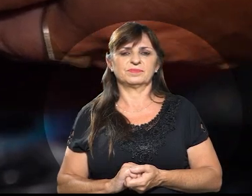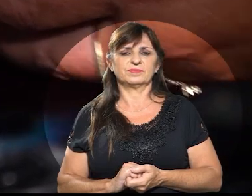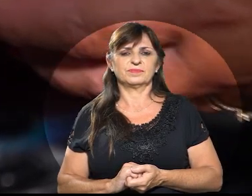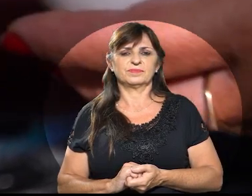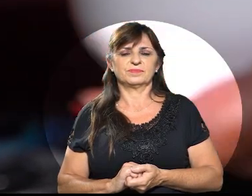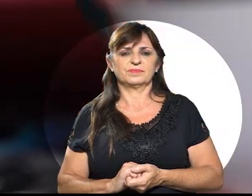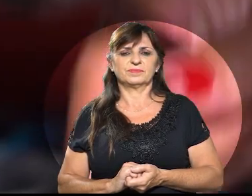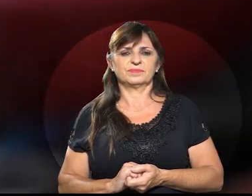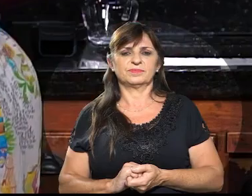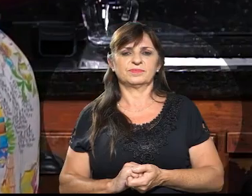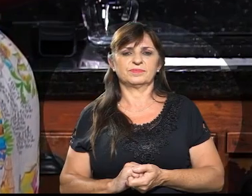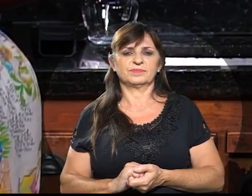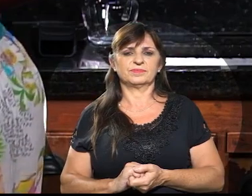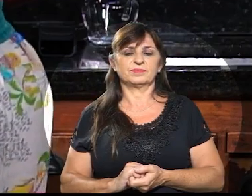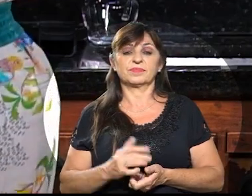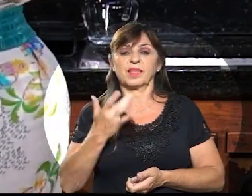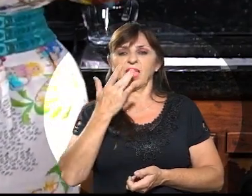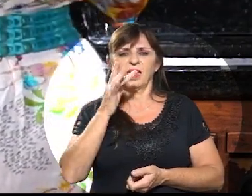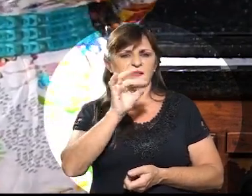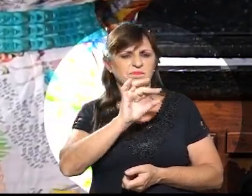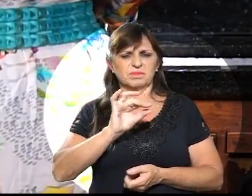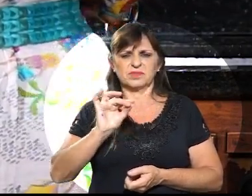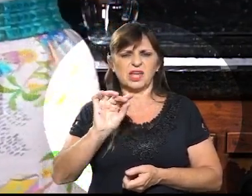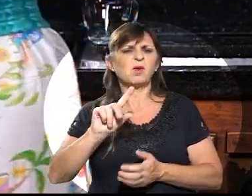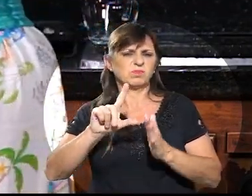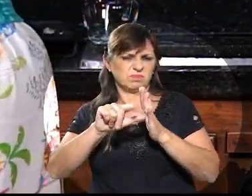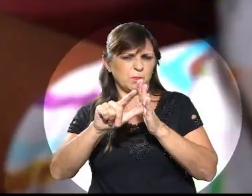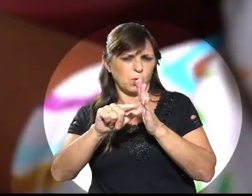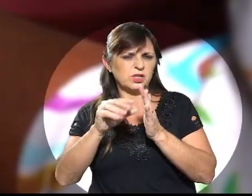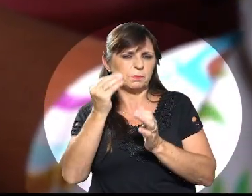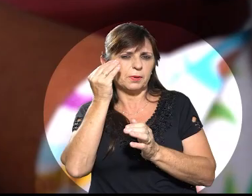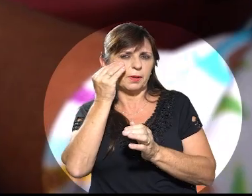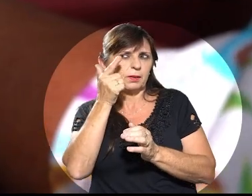O sal a gente pode experimentar depois, né?